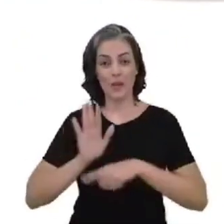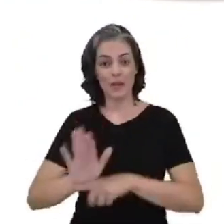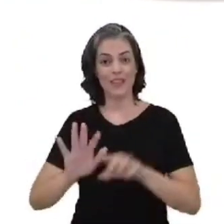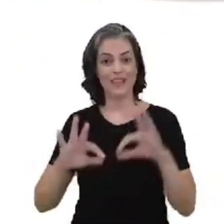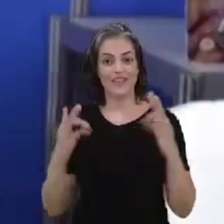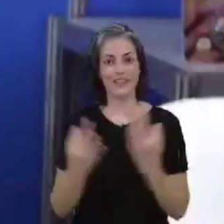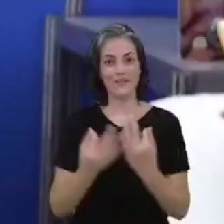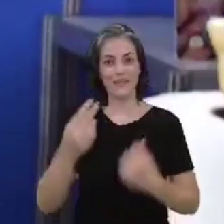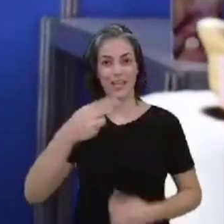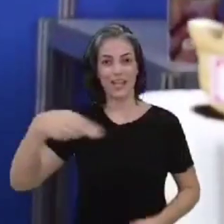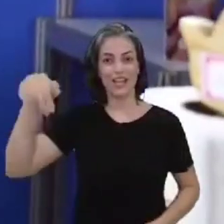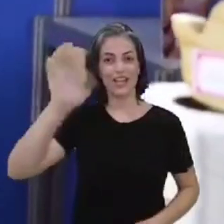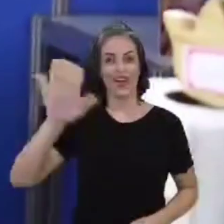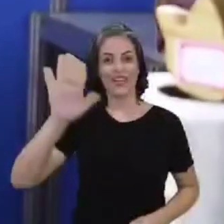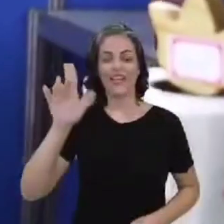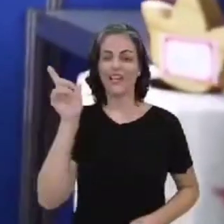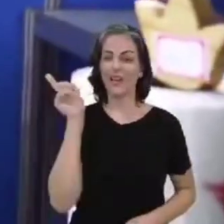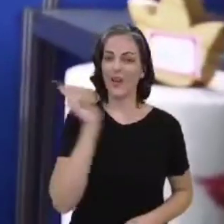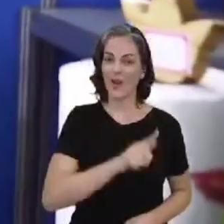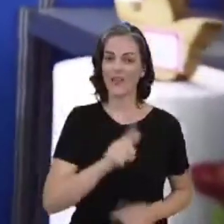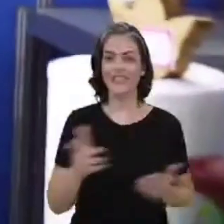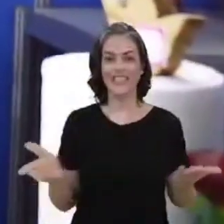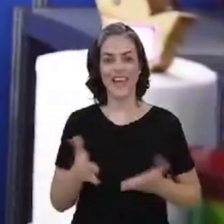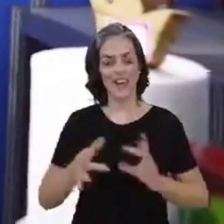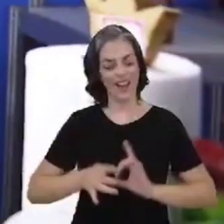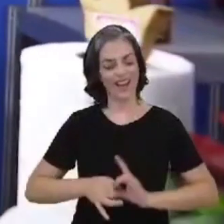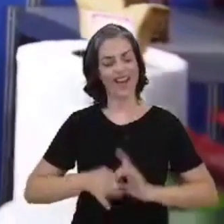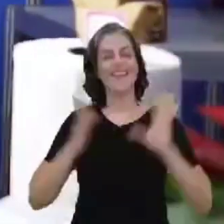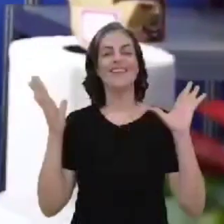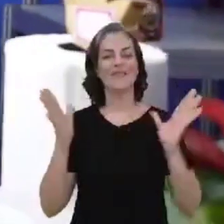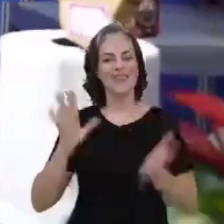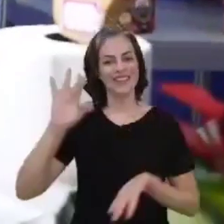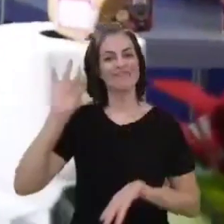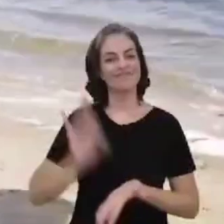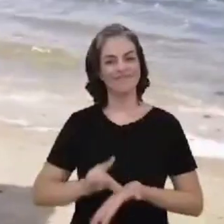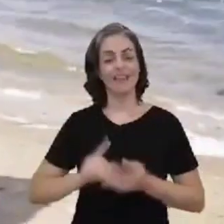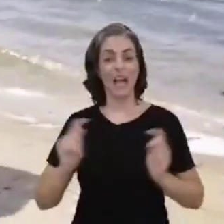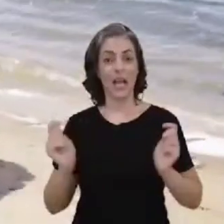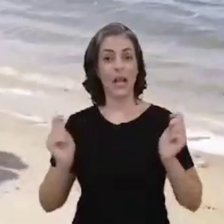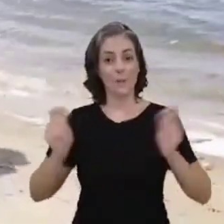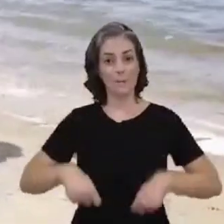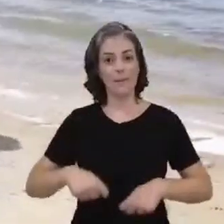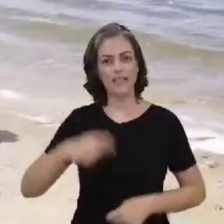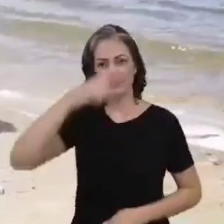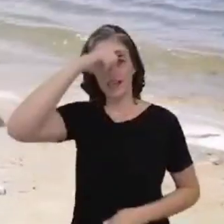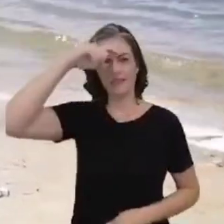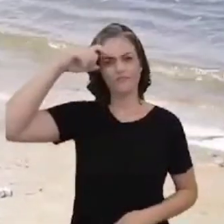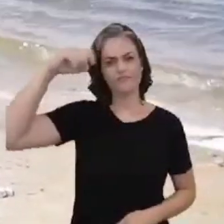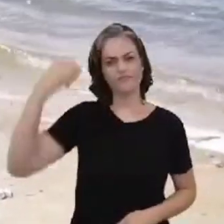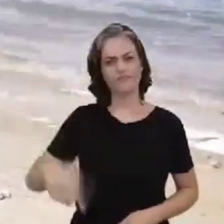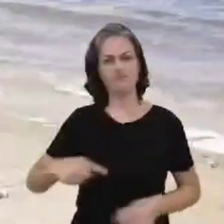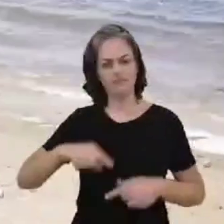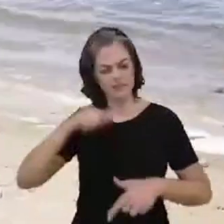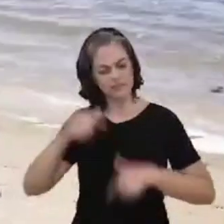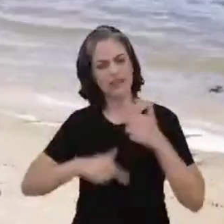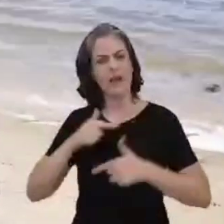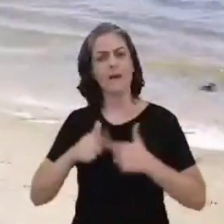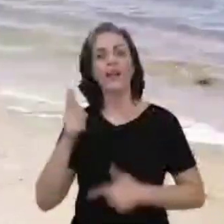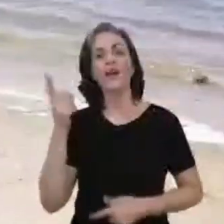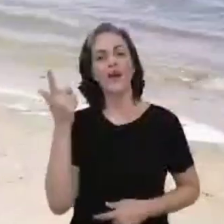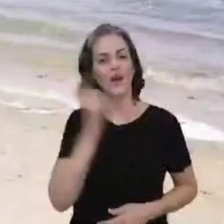famílias nordestinas possam se emancipar, se libertar, terem a condição de, com o suor dos seus